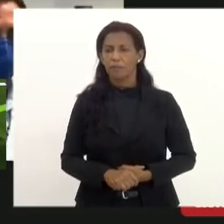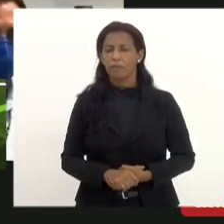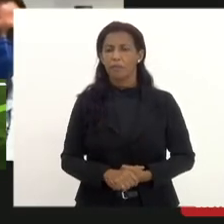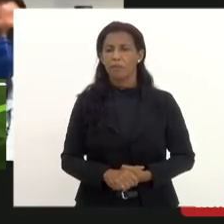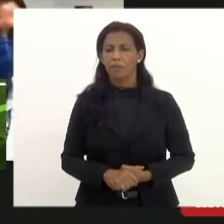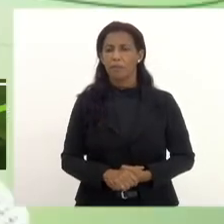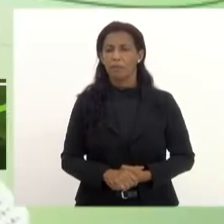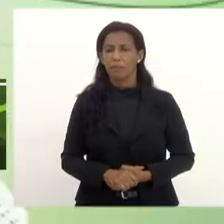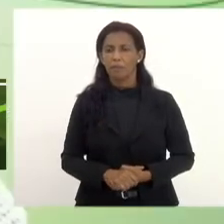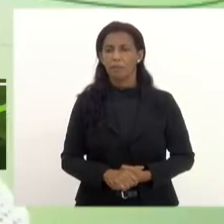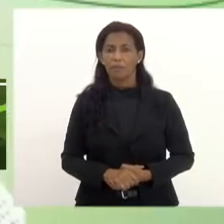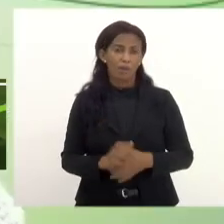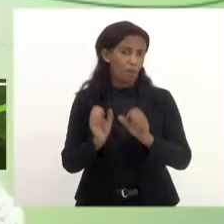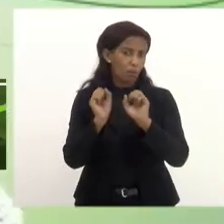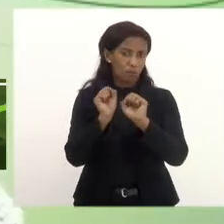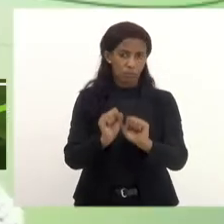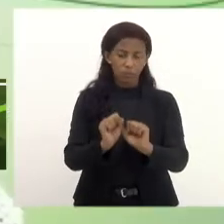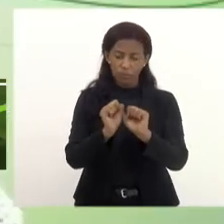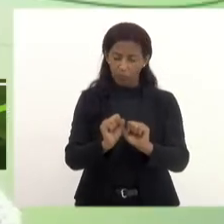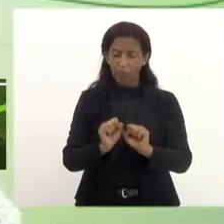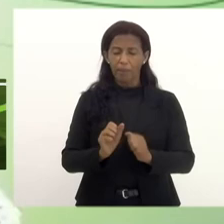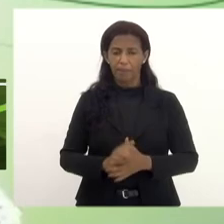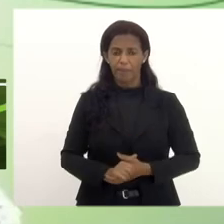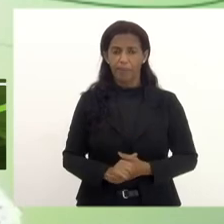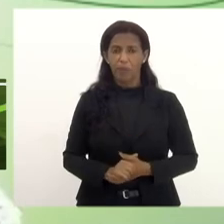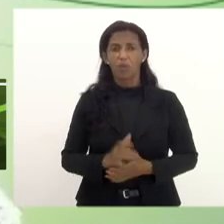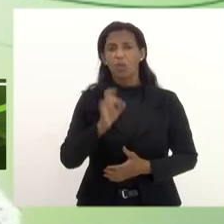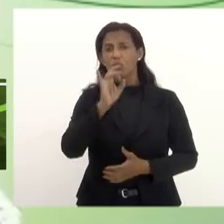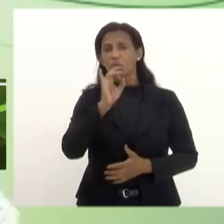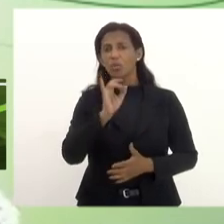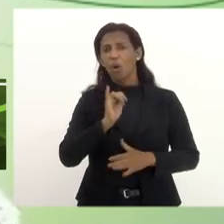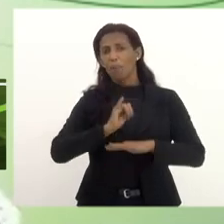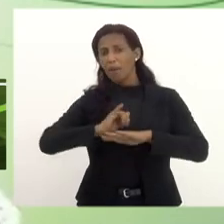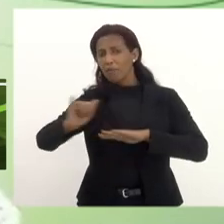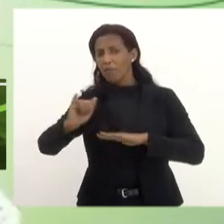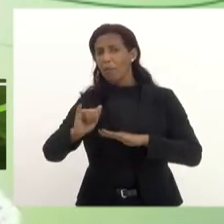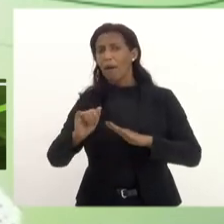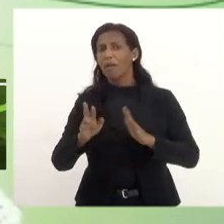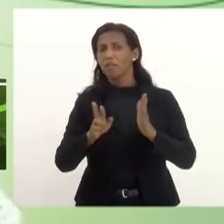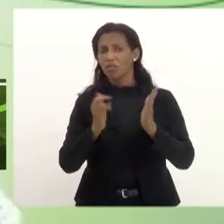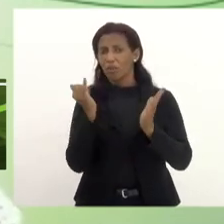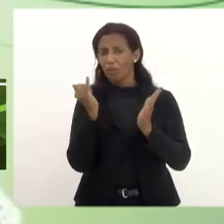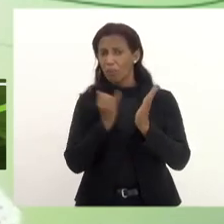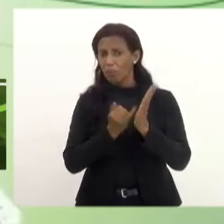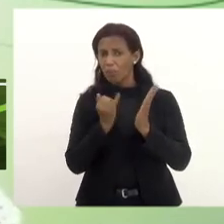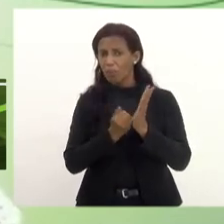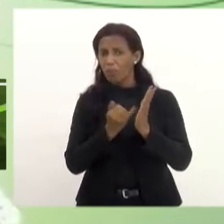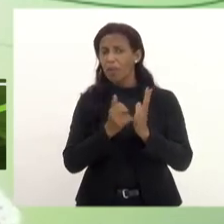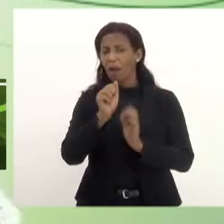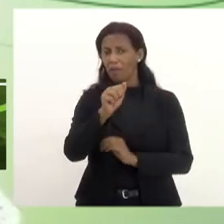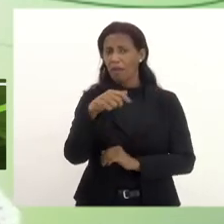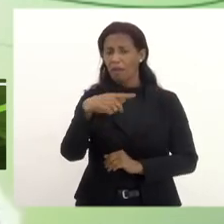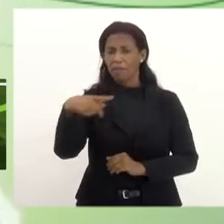Pode, o que a senhora preferir, mas assim, só para informar que já foi publicada a resolução da ANP que